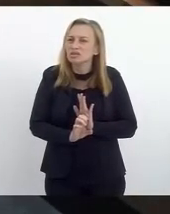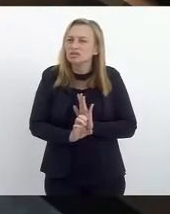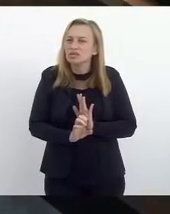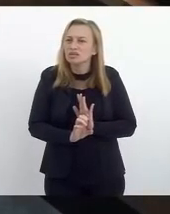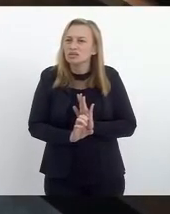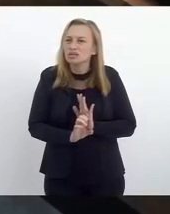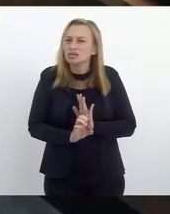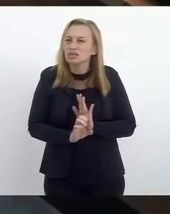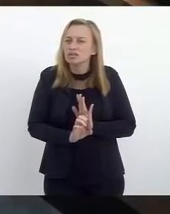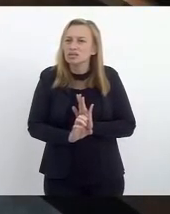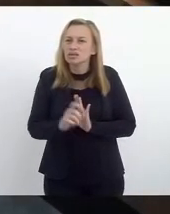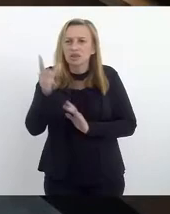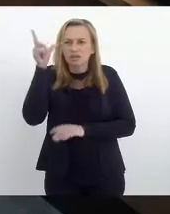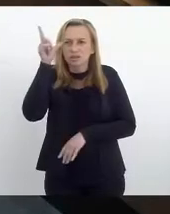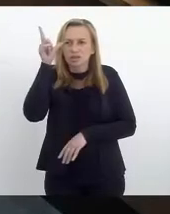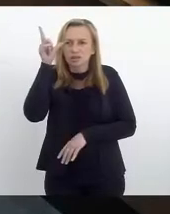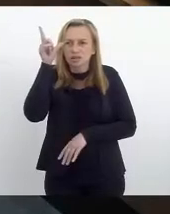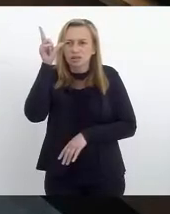Da Lucinha?